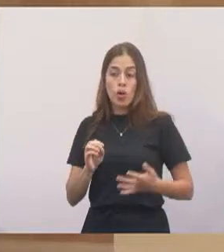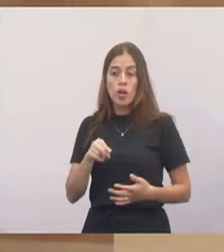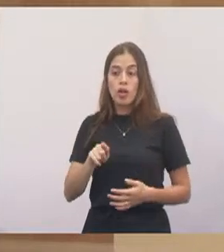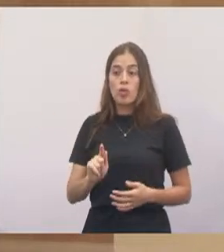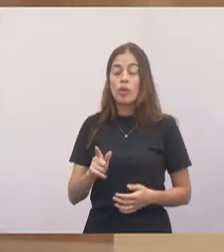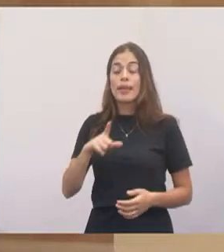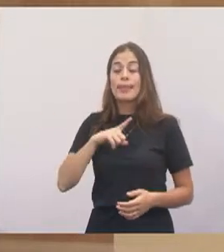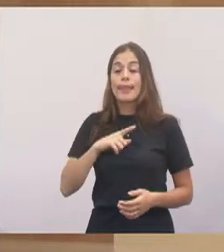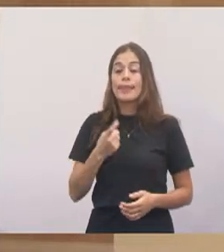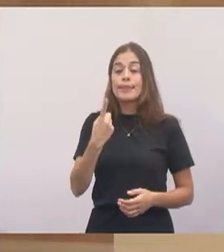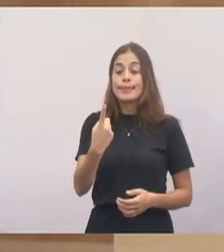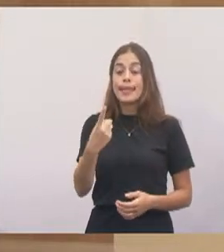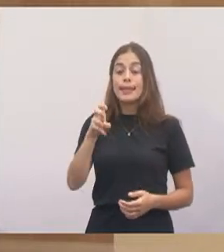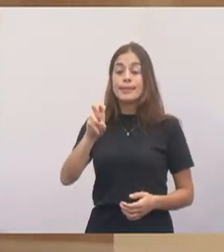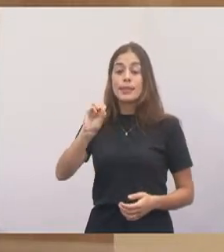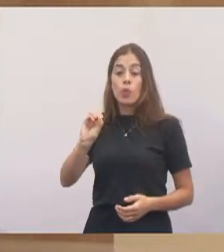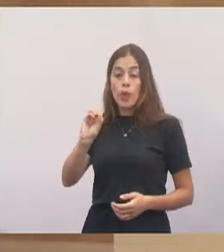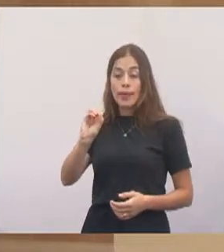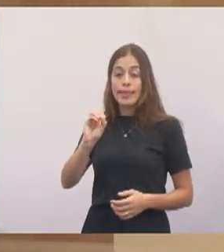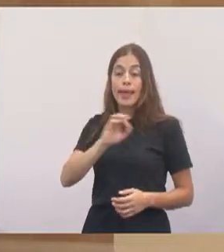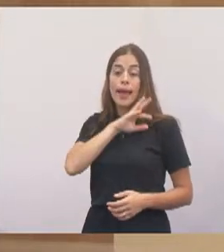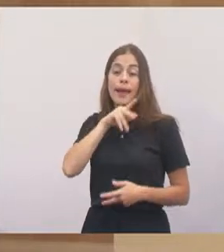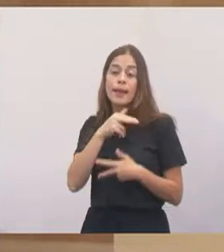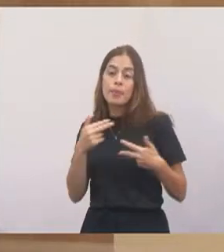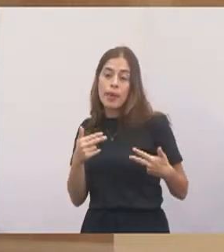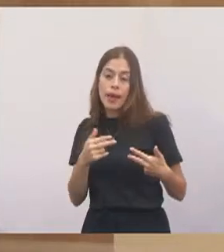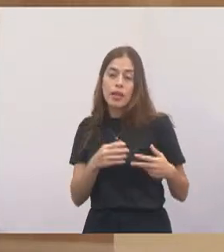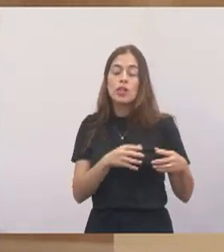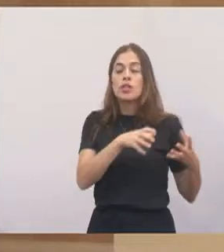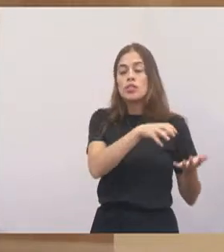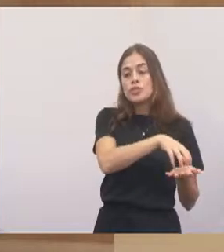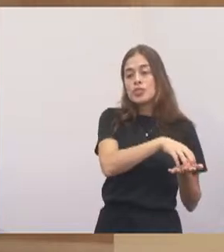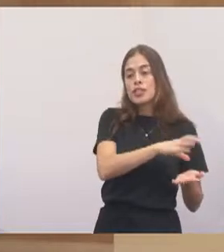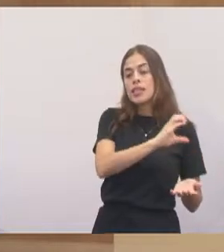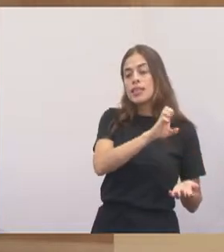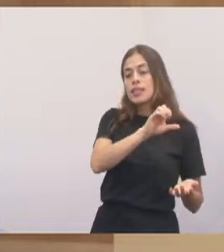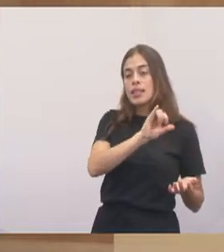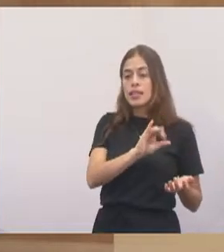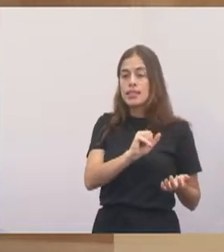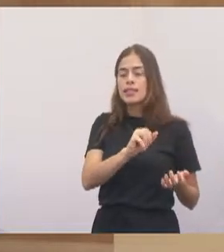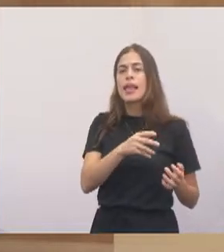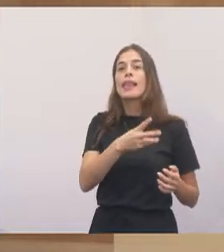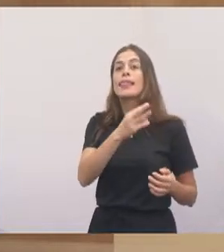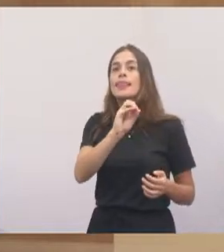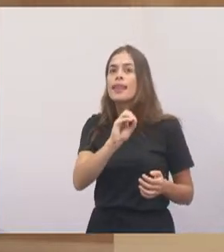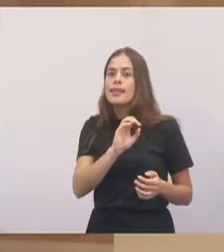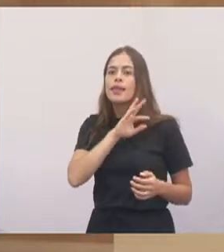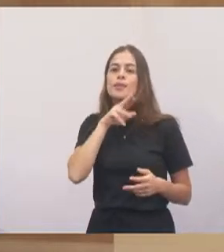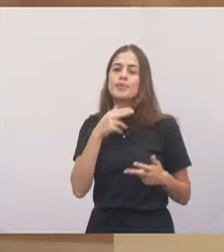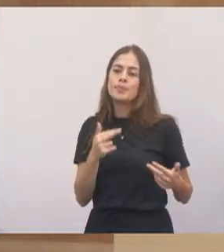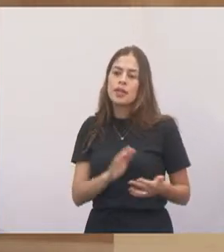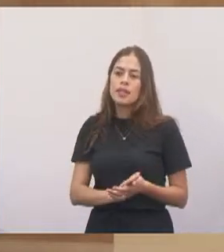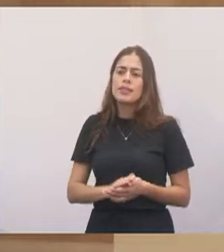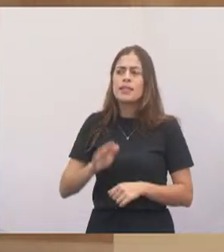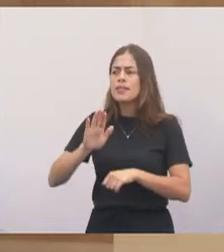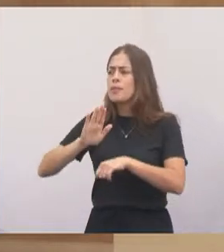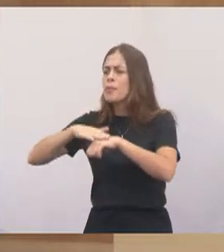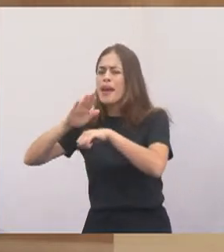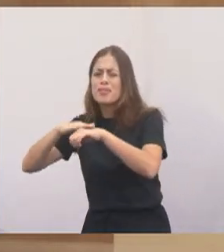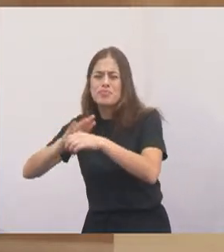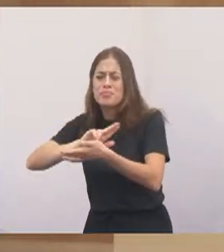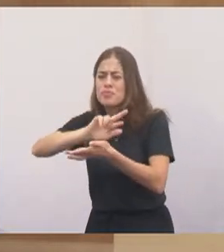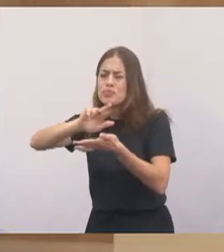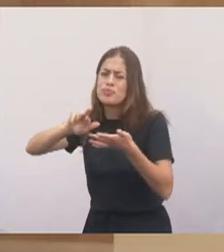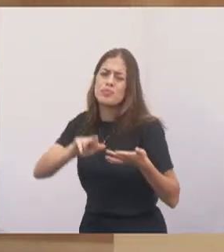150 animais, fora o Cantil da SESC que tem 300, fora os protetores independentes que tem mais de 300, que eu posso citar o nome aqui, a Márcia, Helena